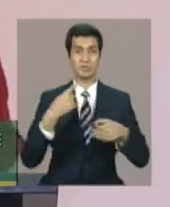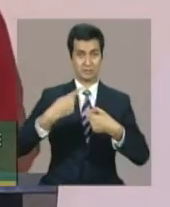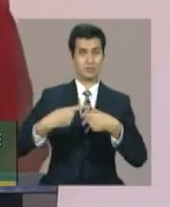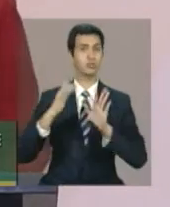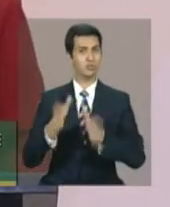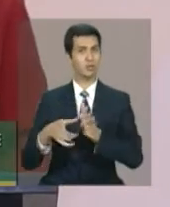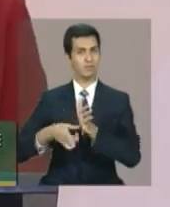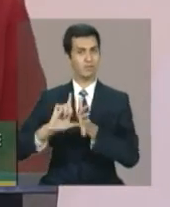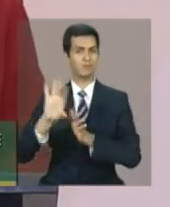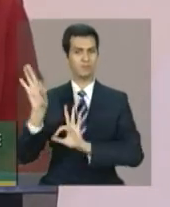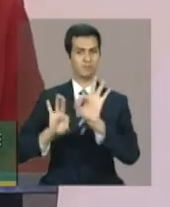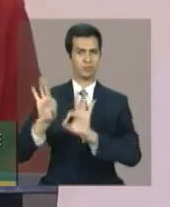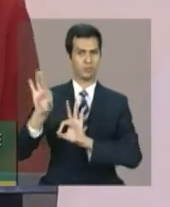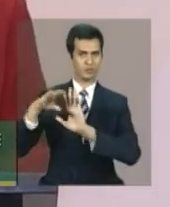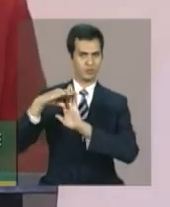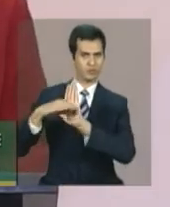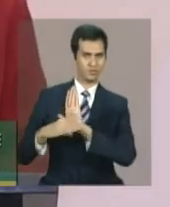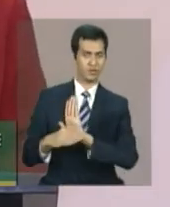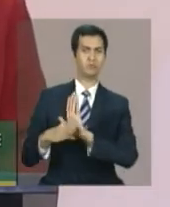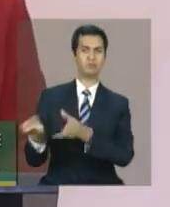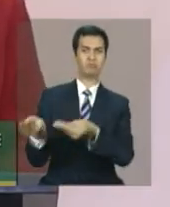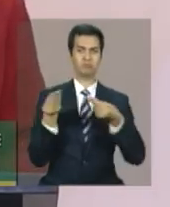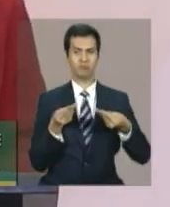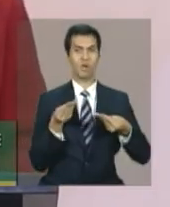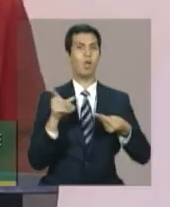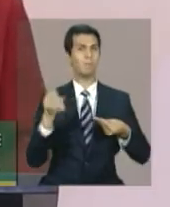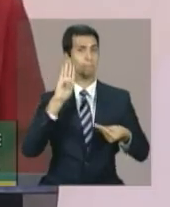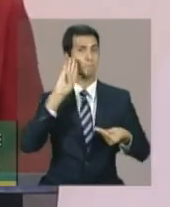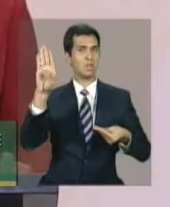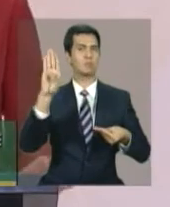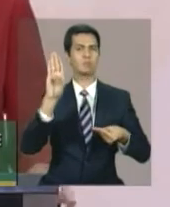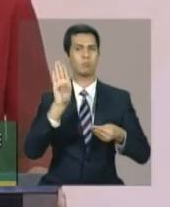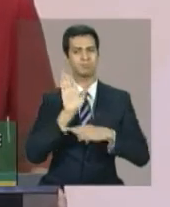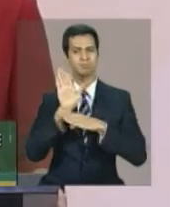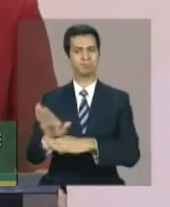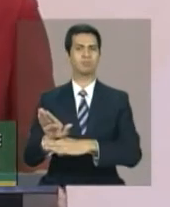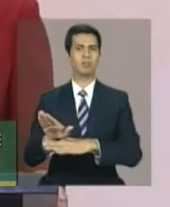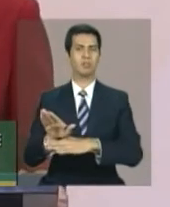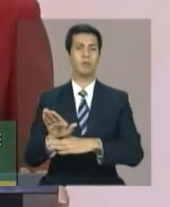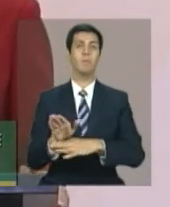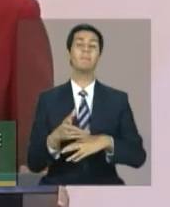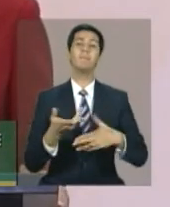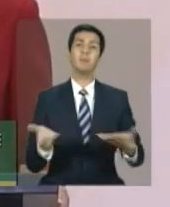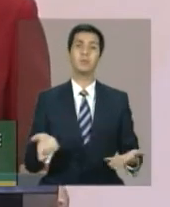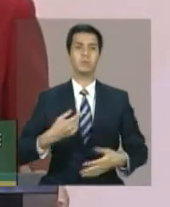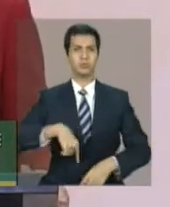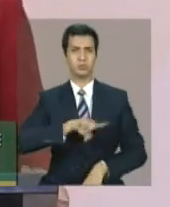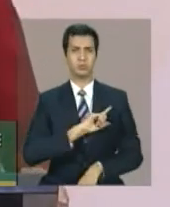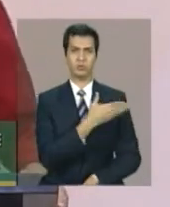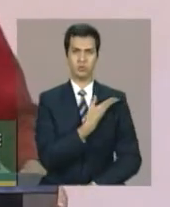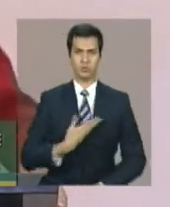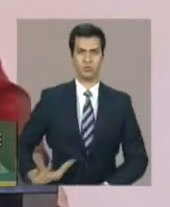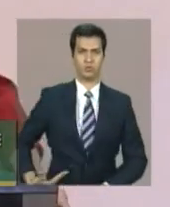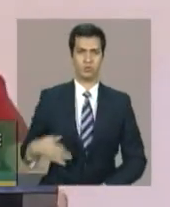prioridade. Esse também é um esforço comum do governo federal,